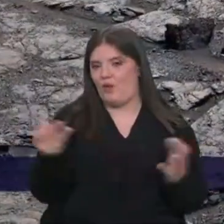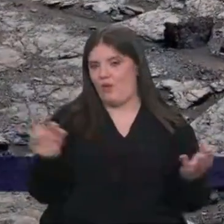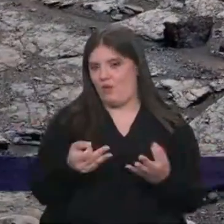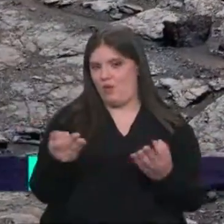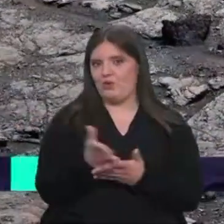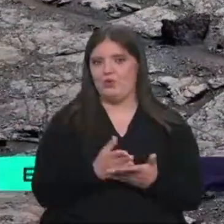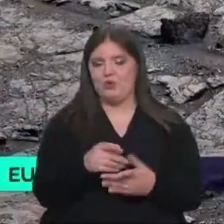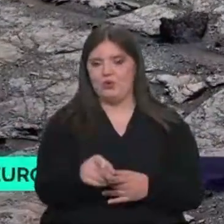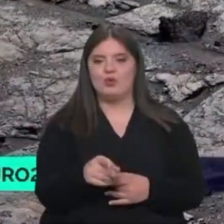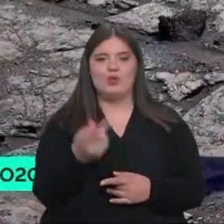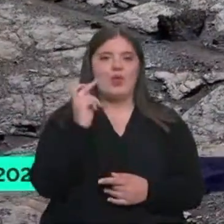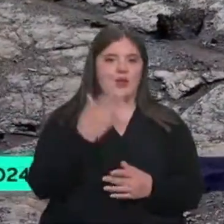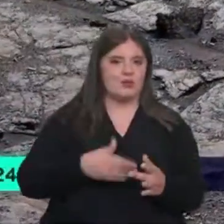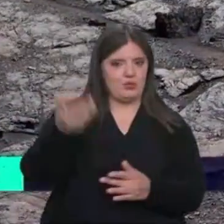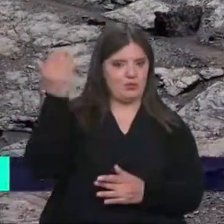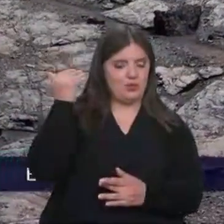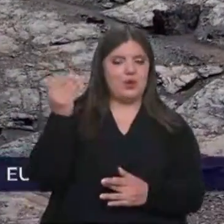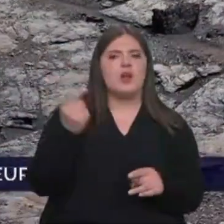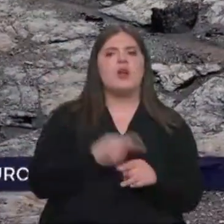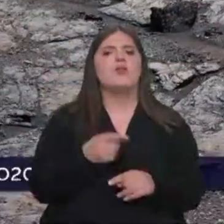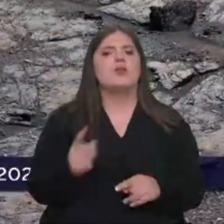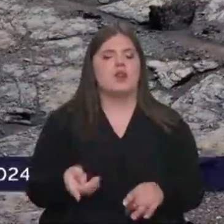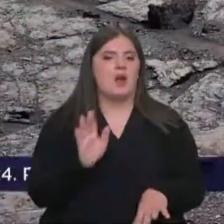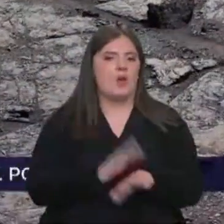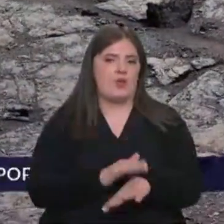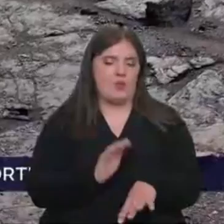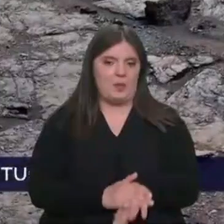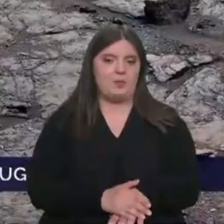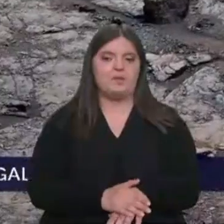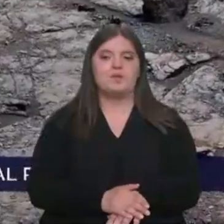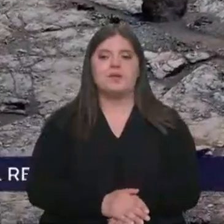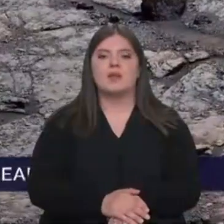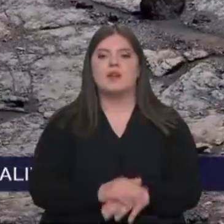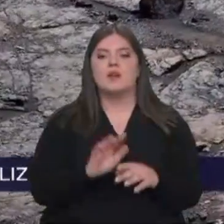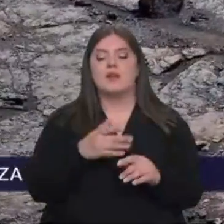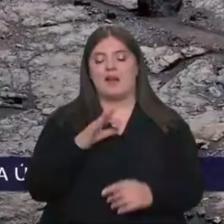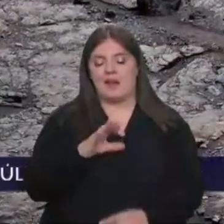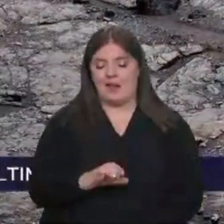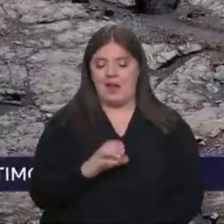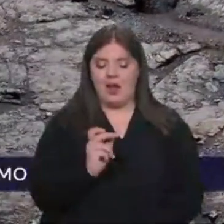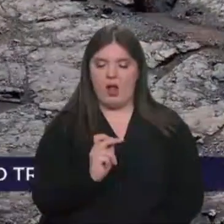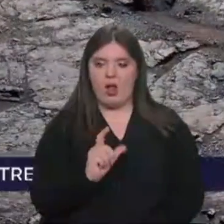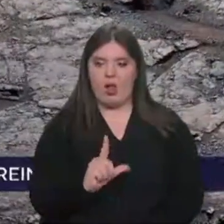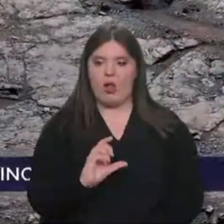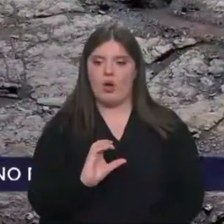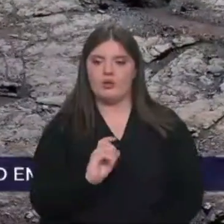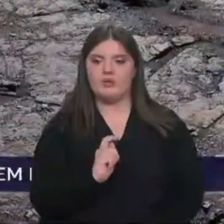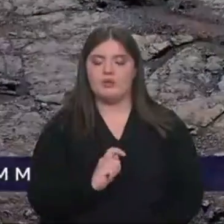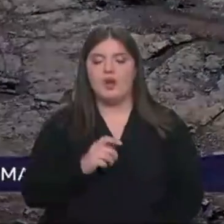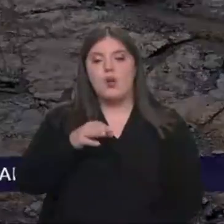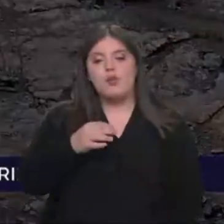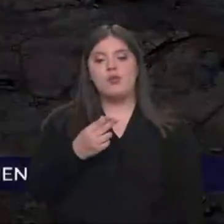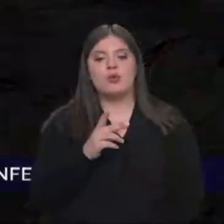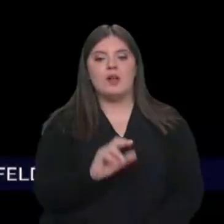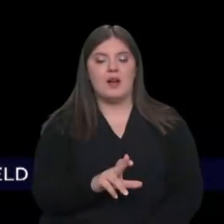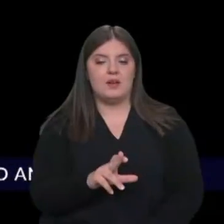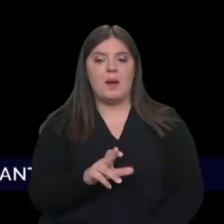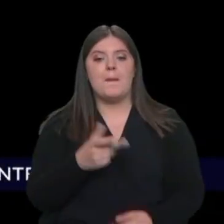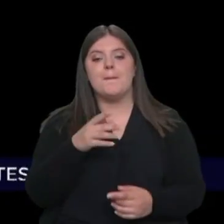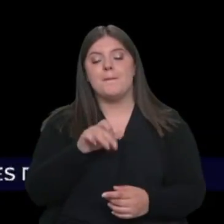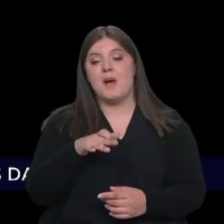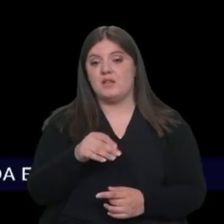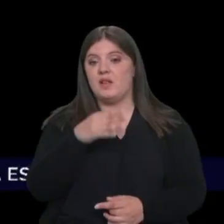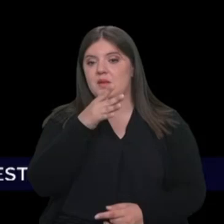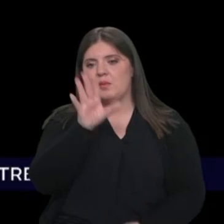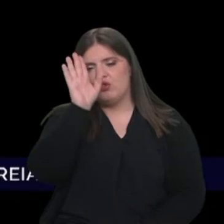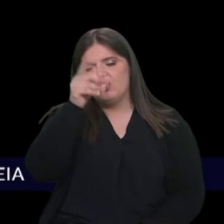estudo de há alguns anos. E porquê? Porque ainda por cima estamos a falar da calote polar de Marte, Polo Sul, onde nós sabemos que há gelo